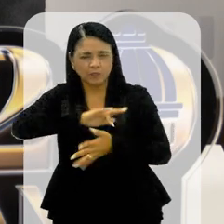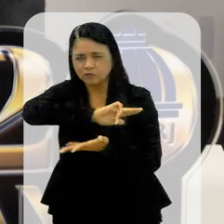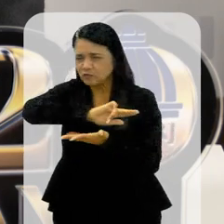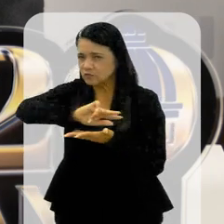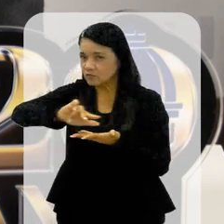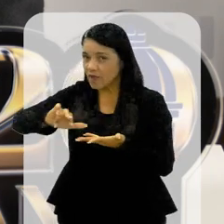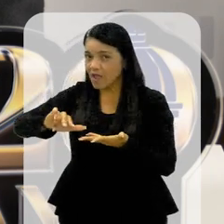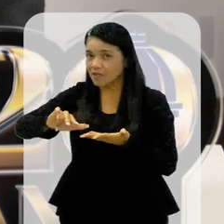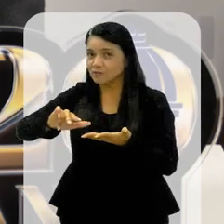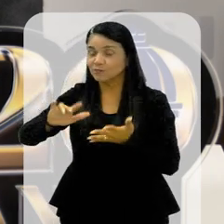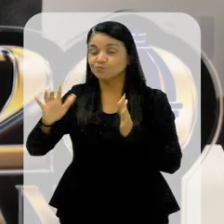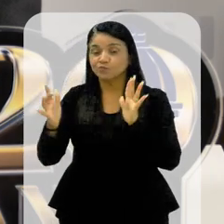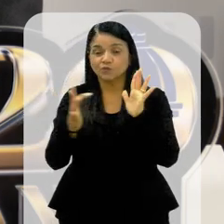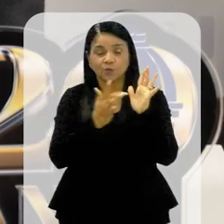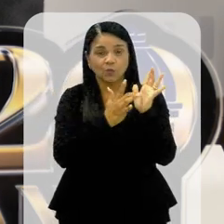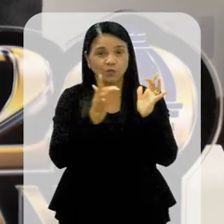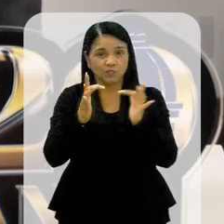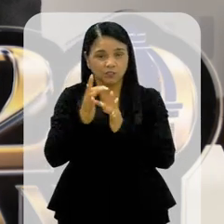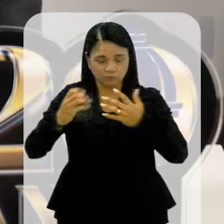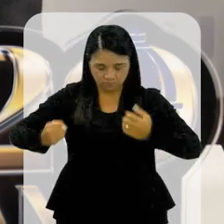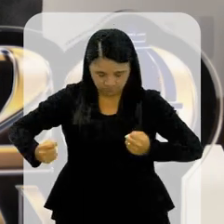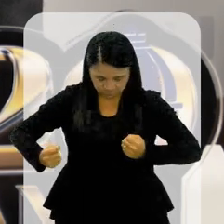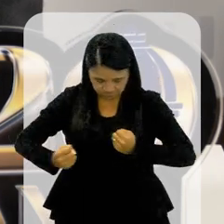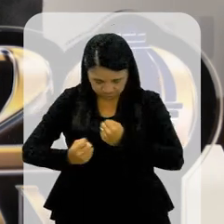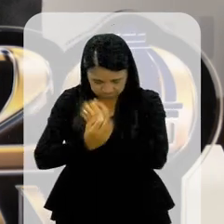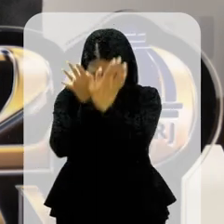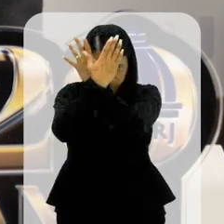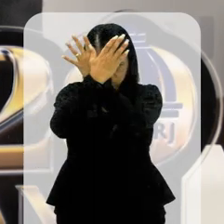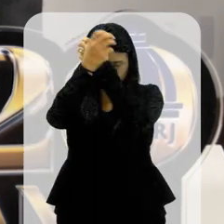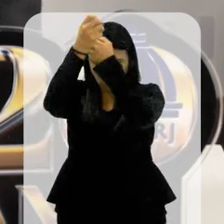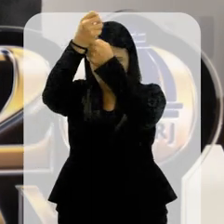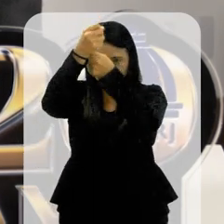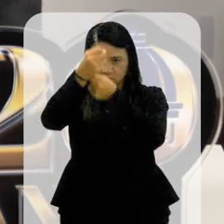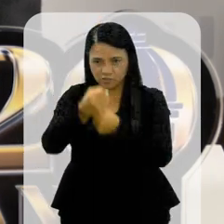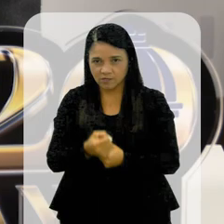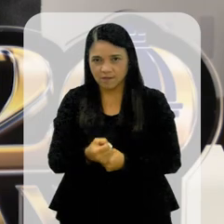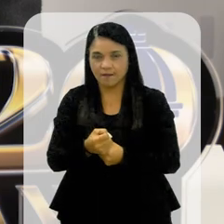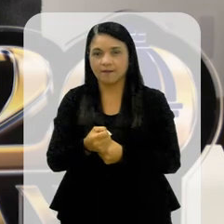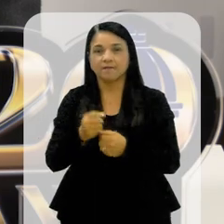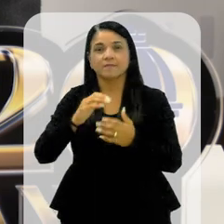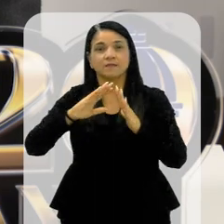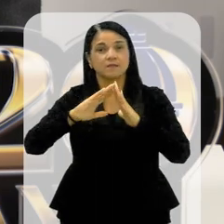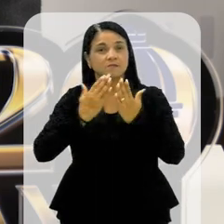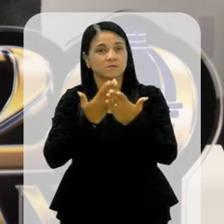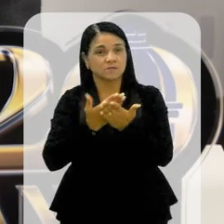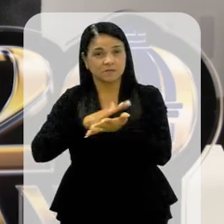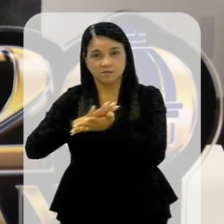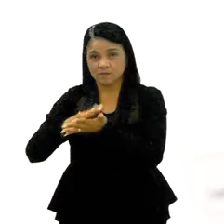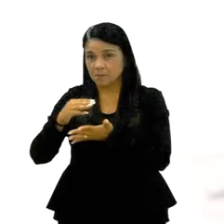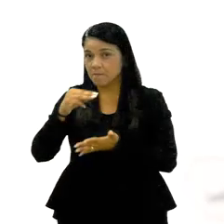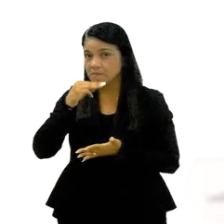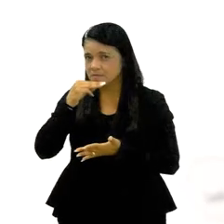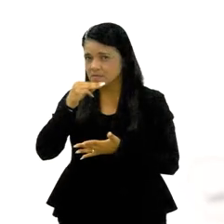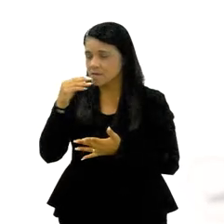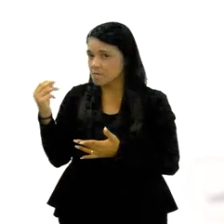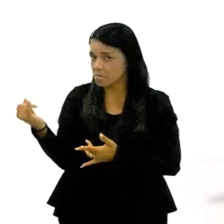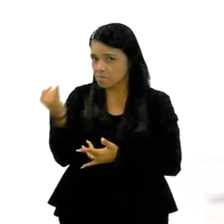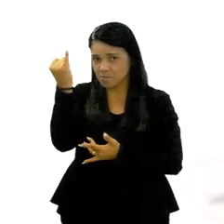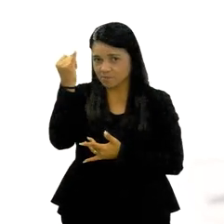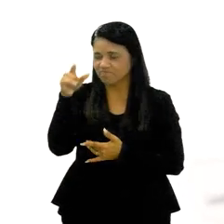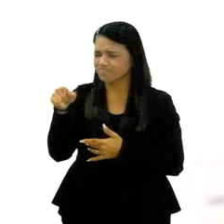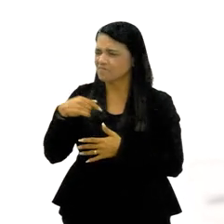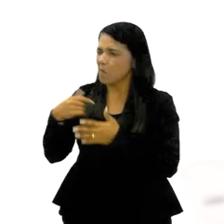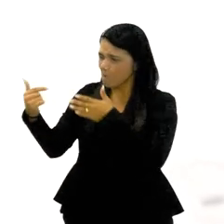momentos, o Cristo Oxalá da Mangueira, ele tem muita importância para você, não tem? Mauro, foi até bom, é uma pergunta